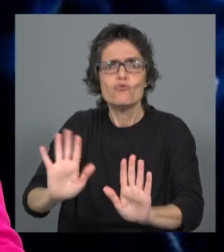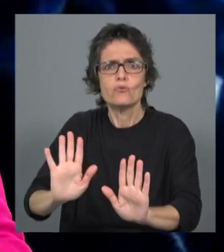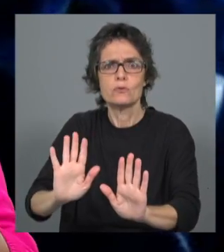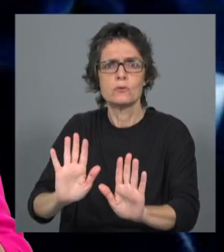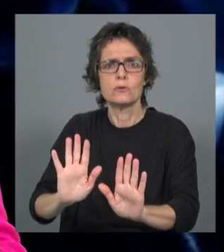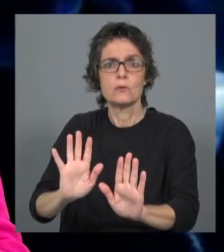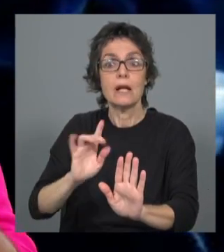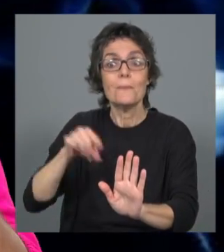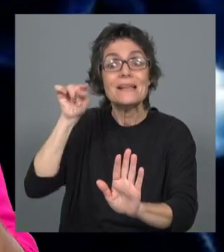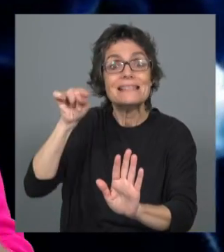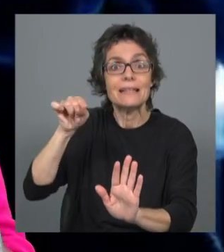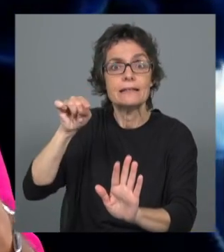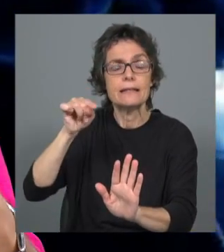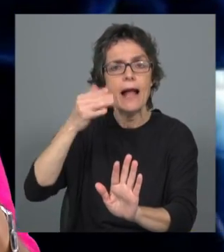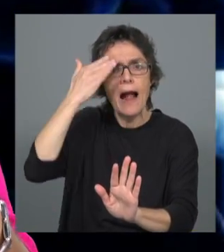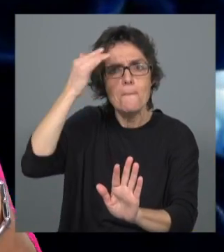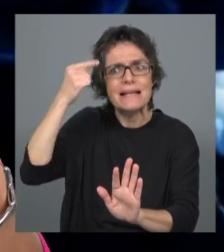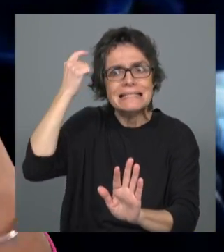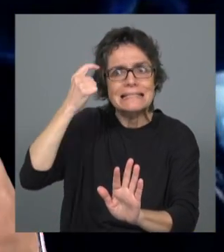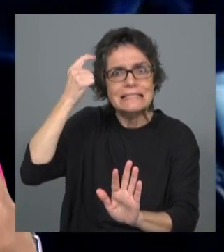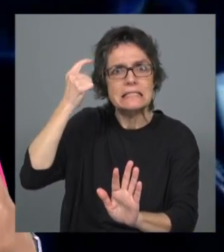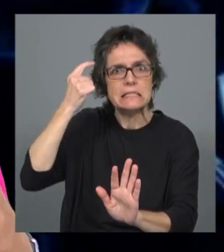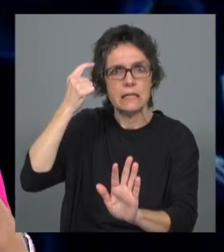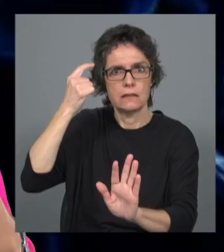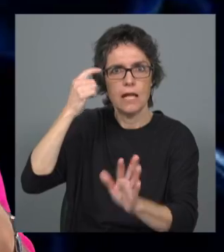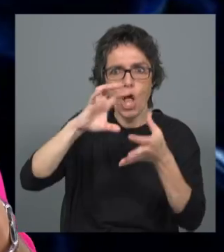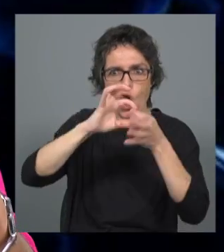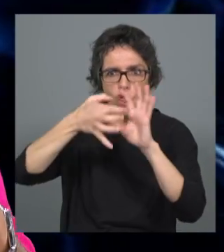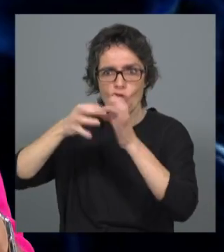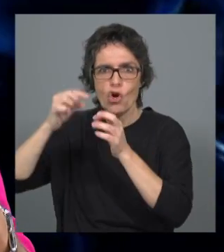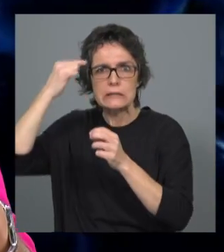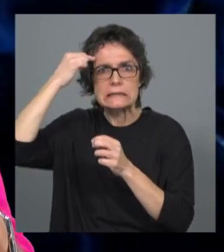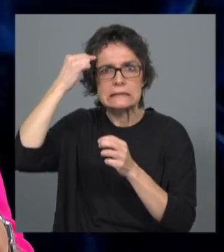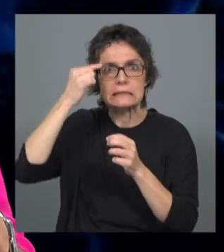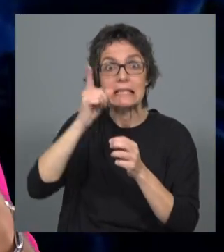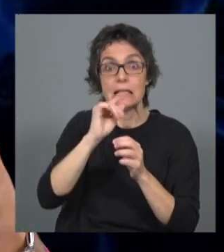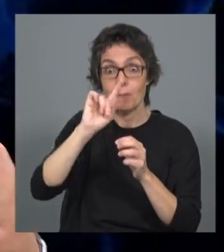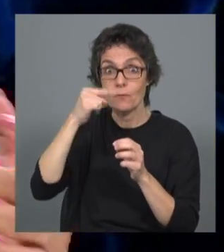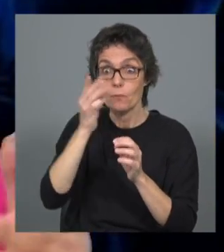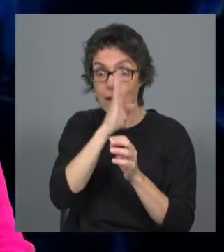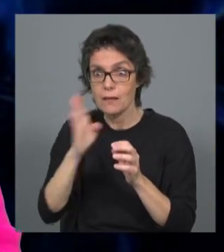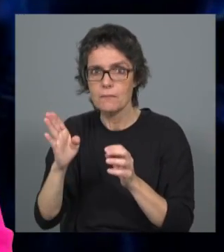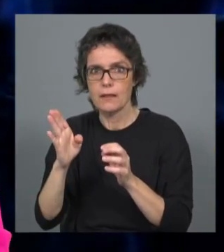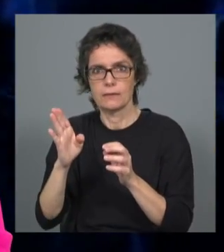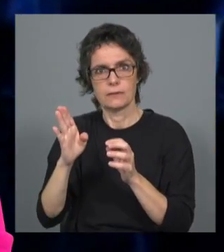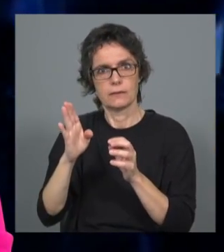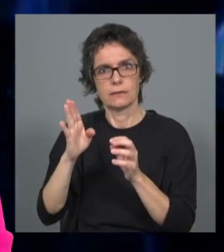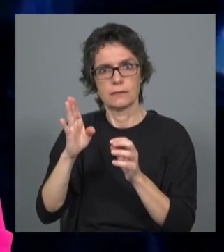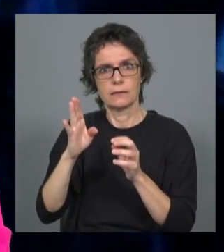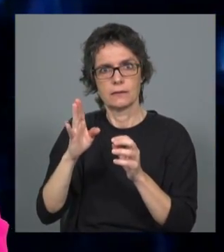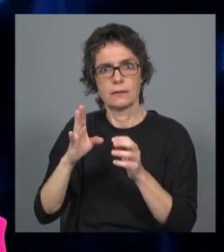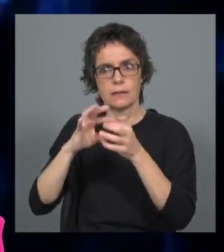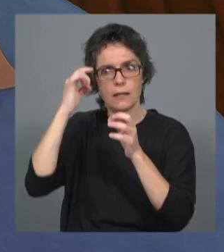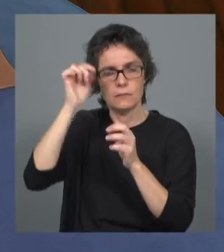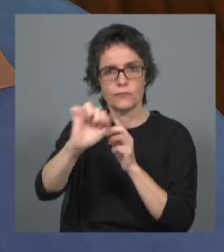pensamos. Mas eles têm que ser coerentes com o seu pensamento e depois com a ação que têm relativamente àquilo que pensam. Nós